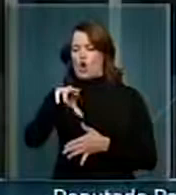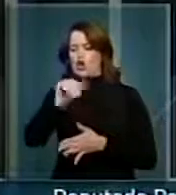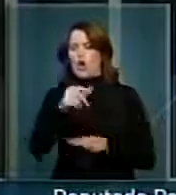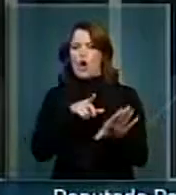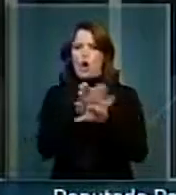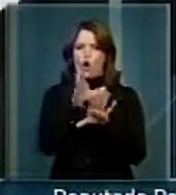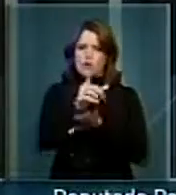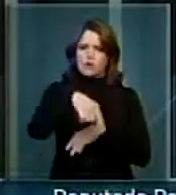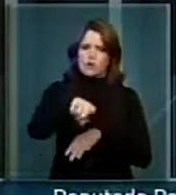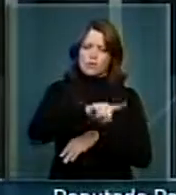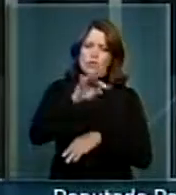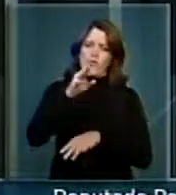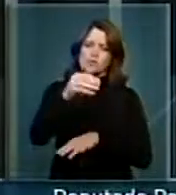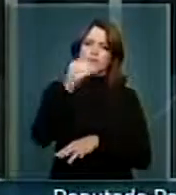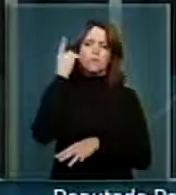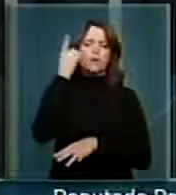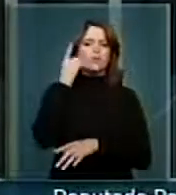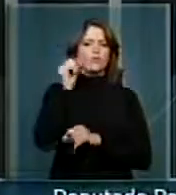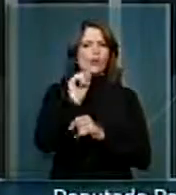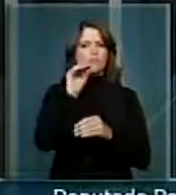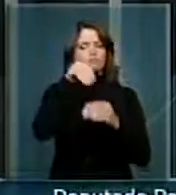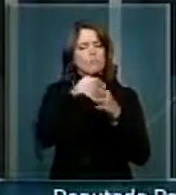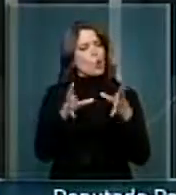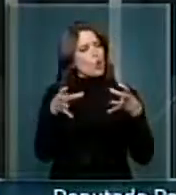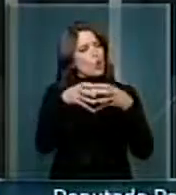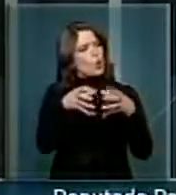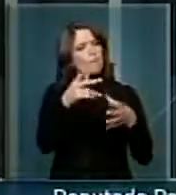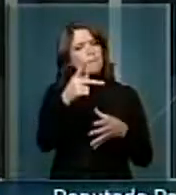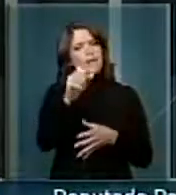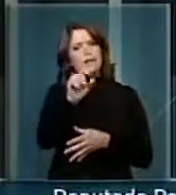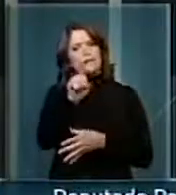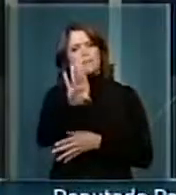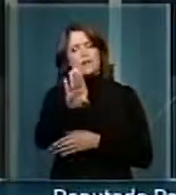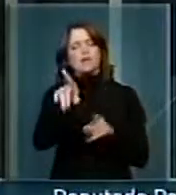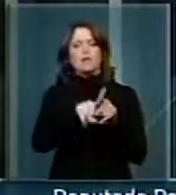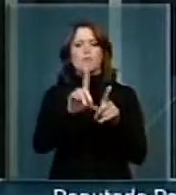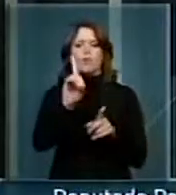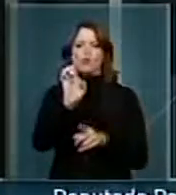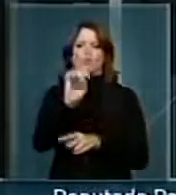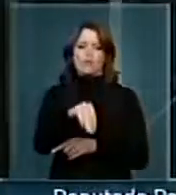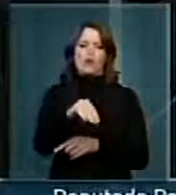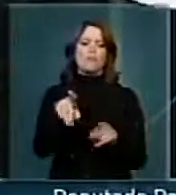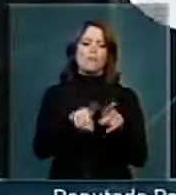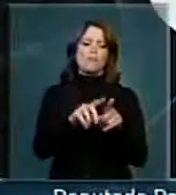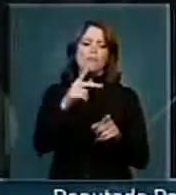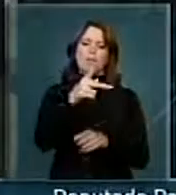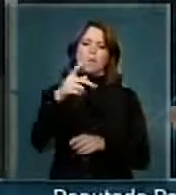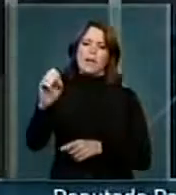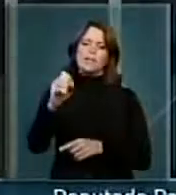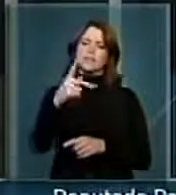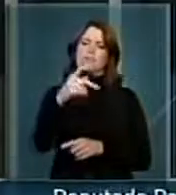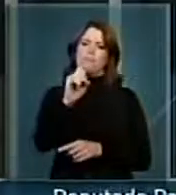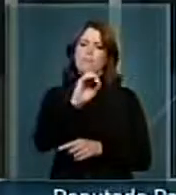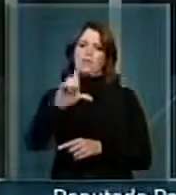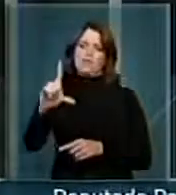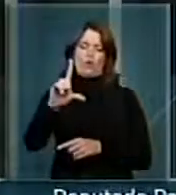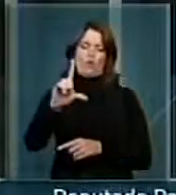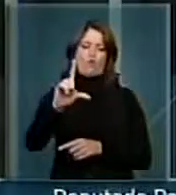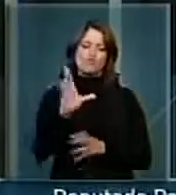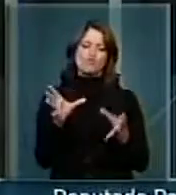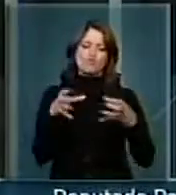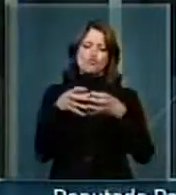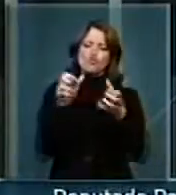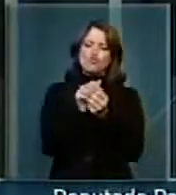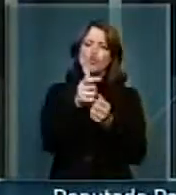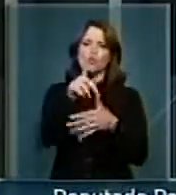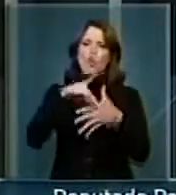as senhoras e senhores parlamentares que compõem o PSDB, Democratas, PPS e PSOL, juntamente